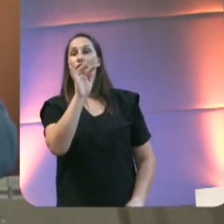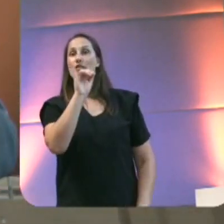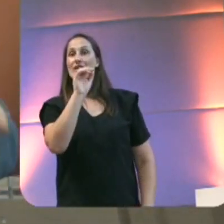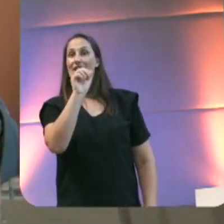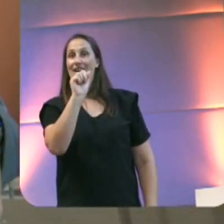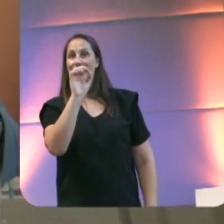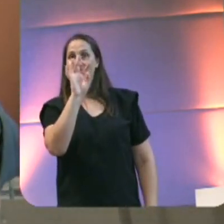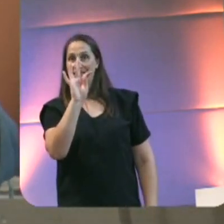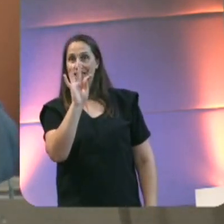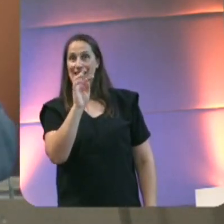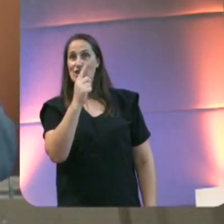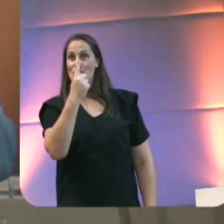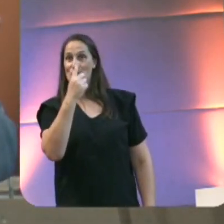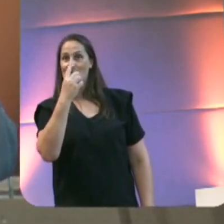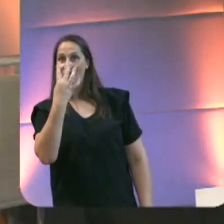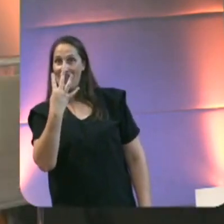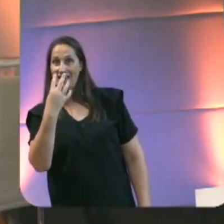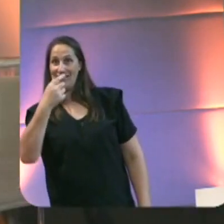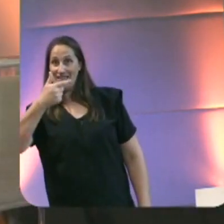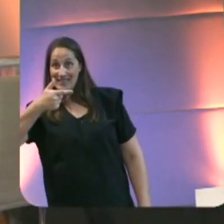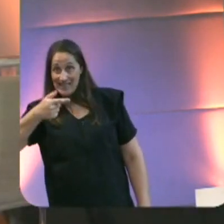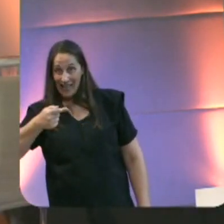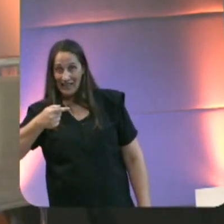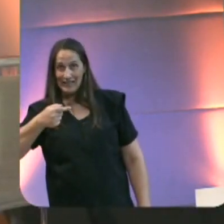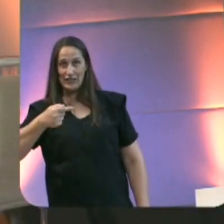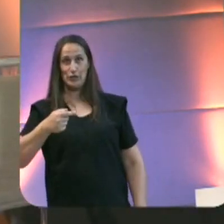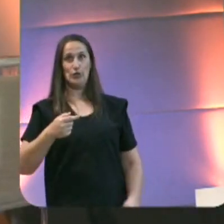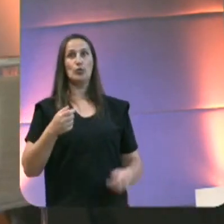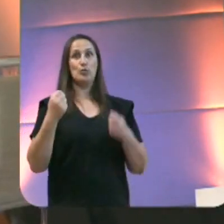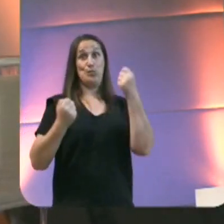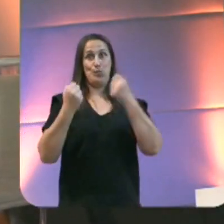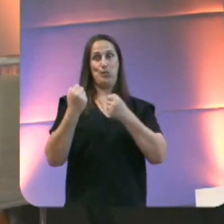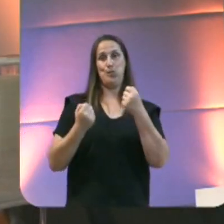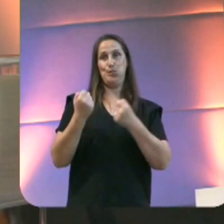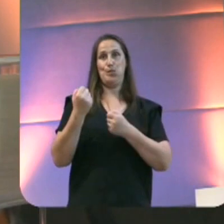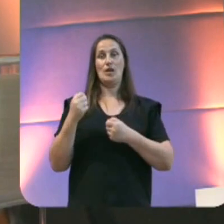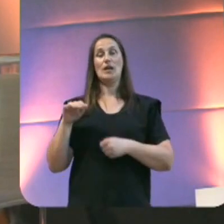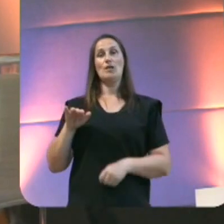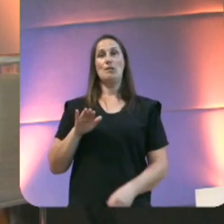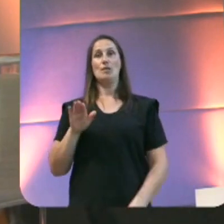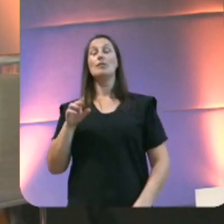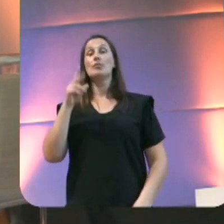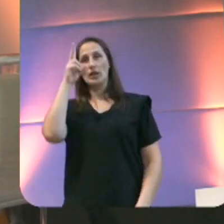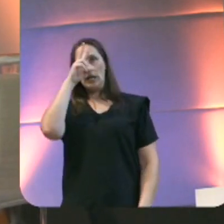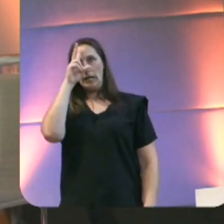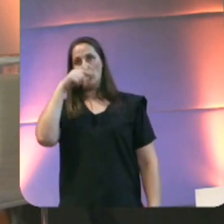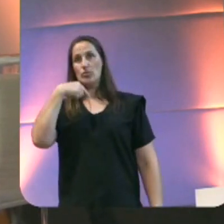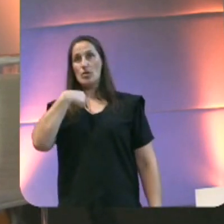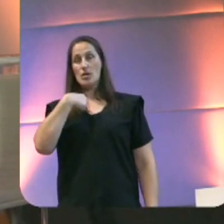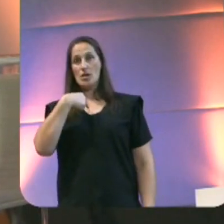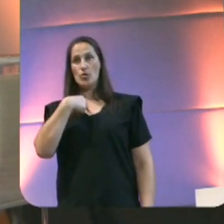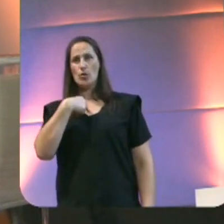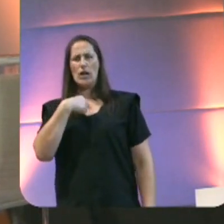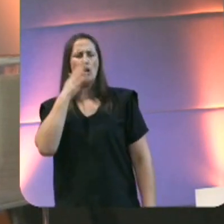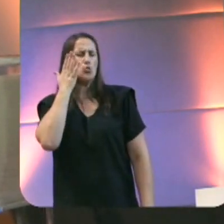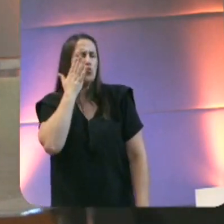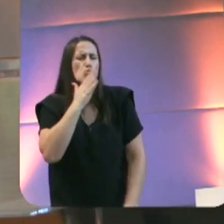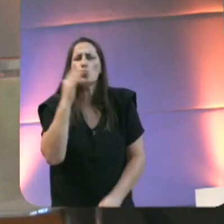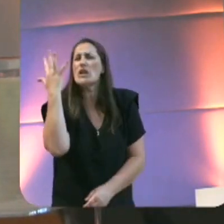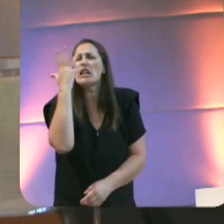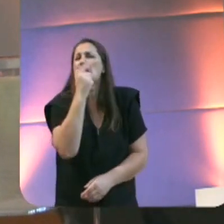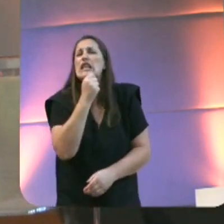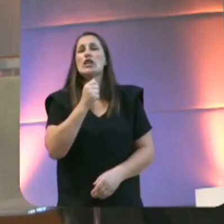Esse carro me deixou na mão tantas vezes. Eu me lembro que eu estava na estrada, tá? Com esse Fiat, fazendo